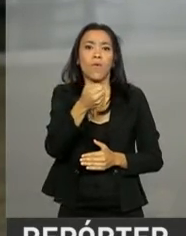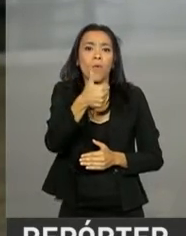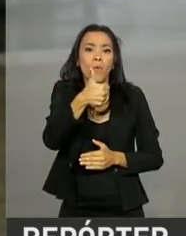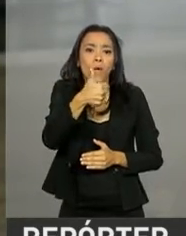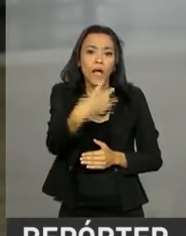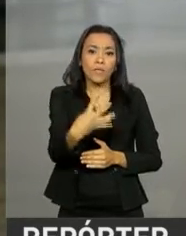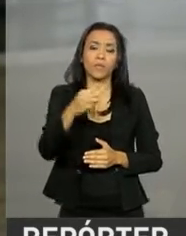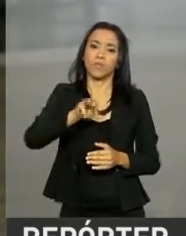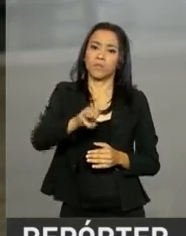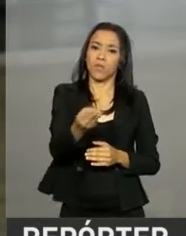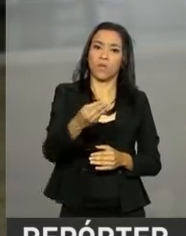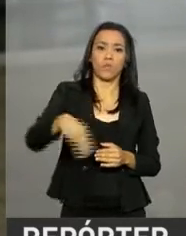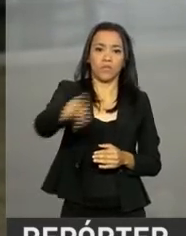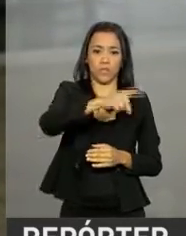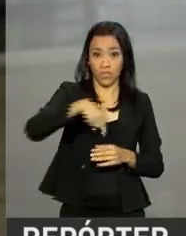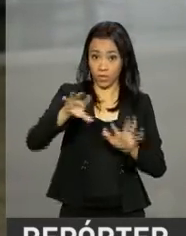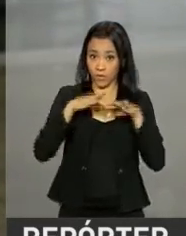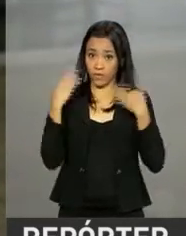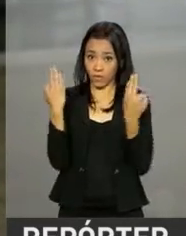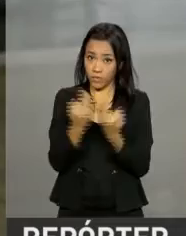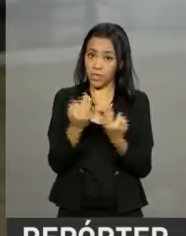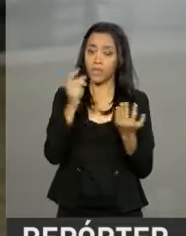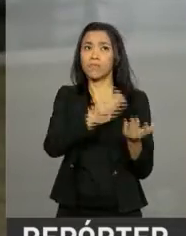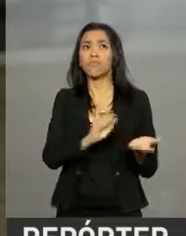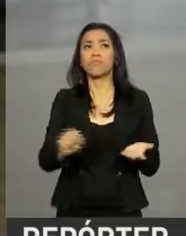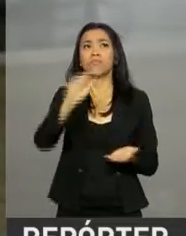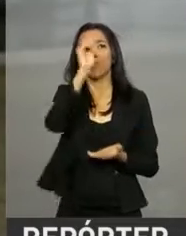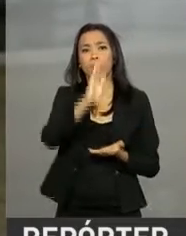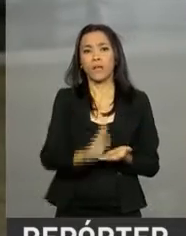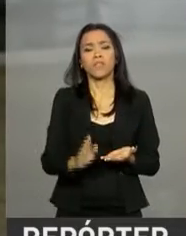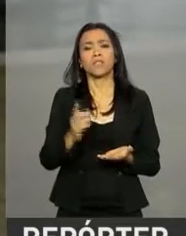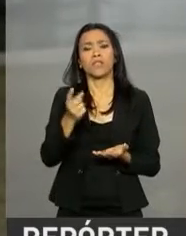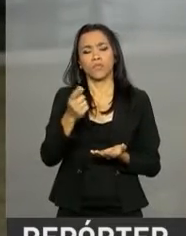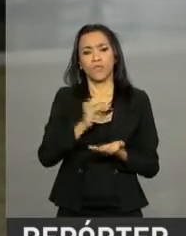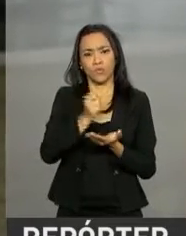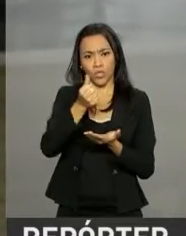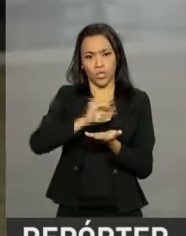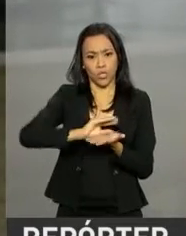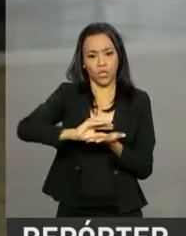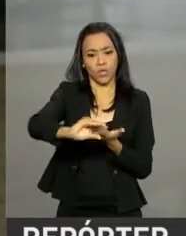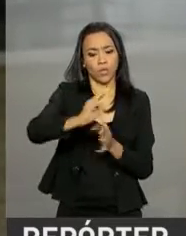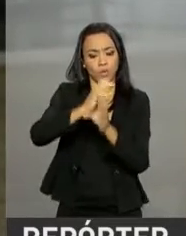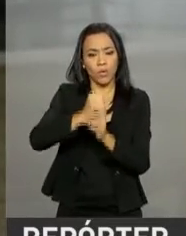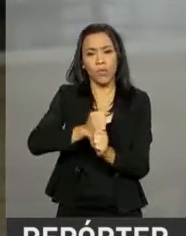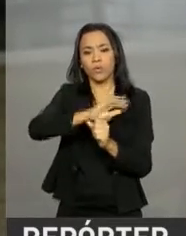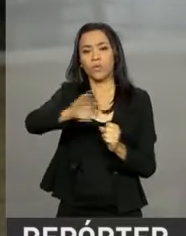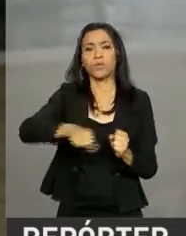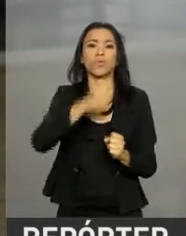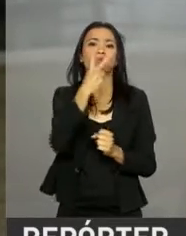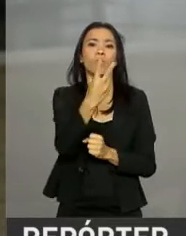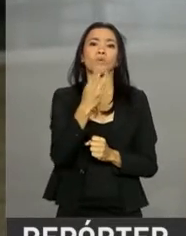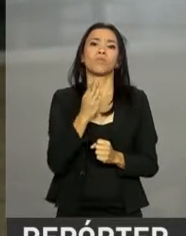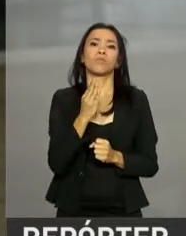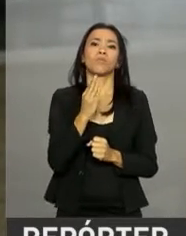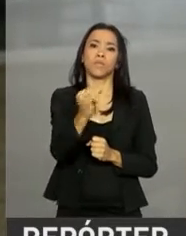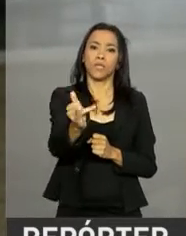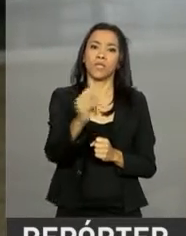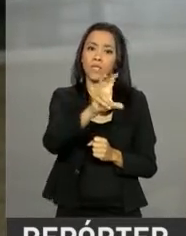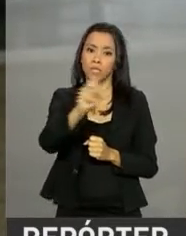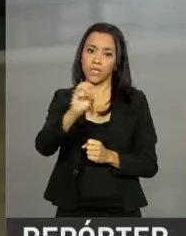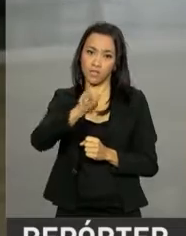milhões de famílias brasileiras em todo o país um repasse total de 2 bilhões e 500 milhões de reais